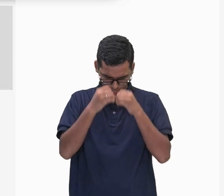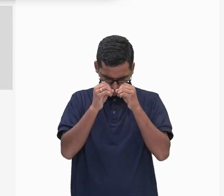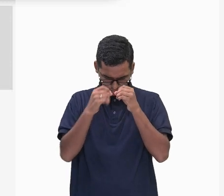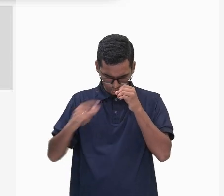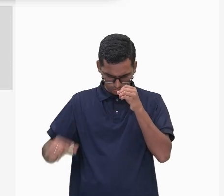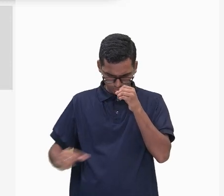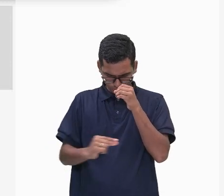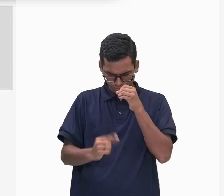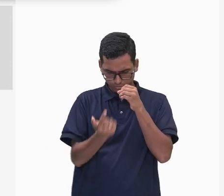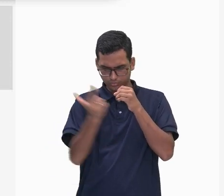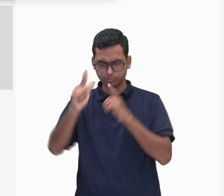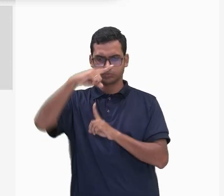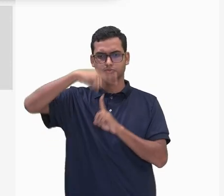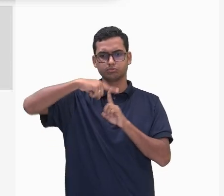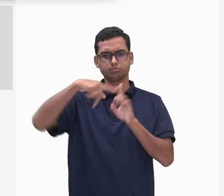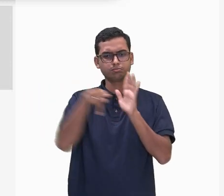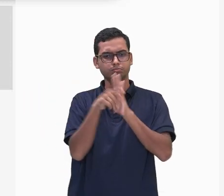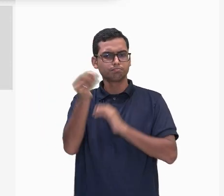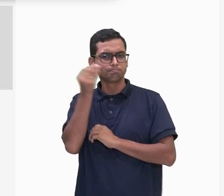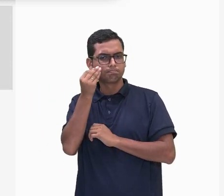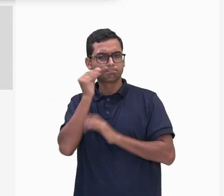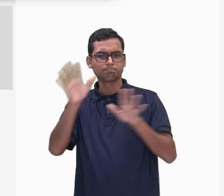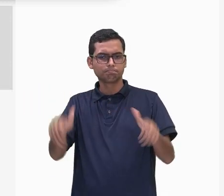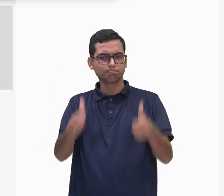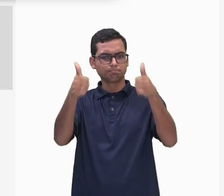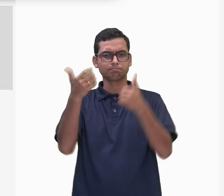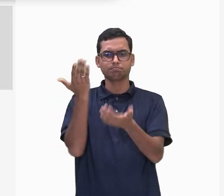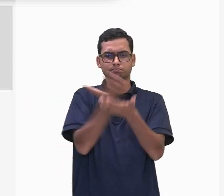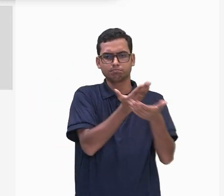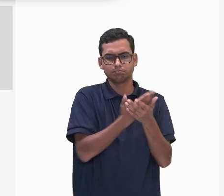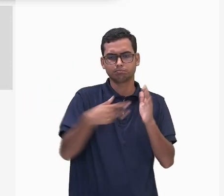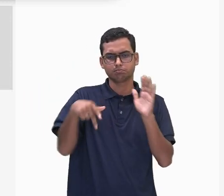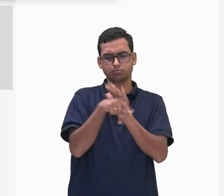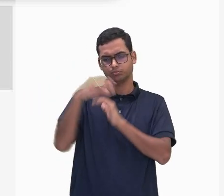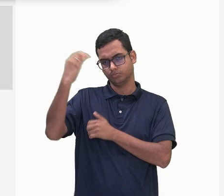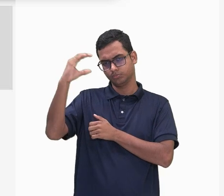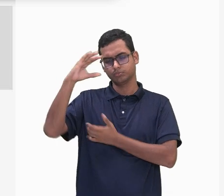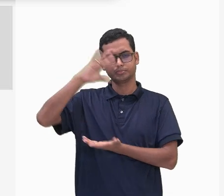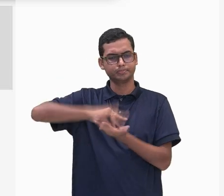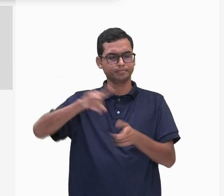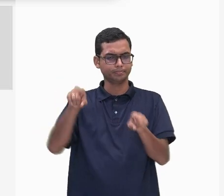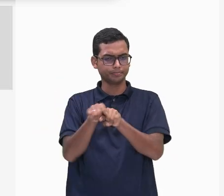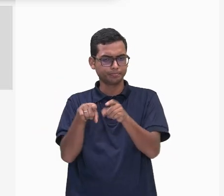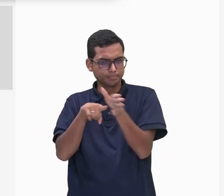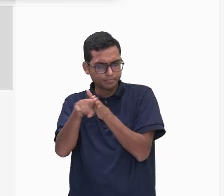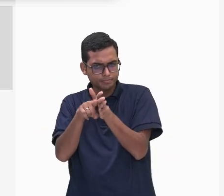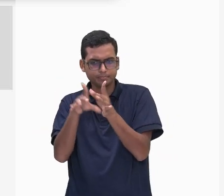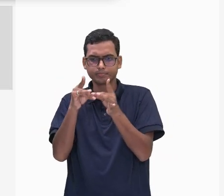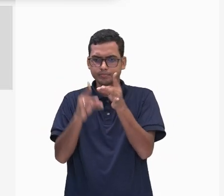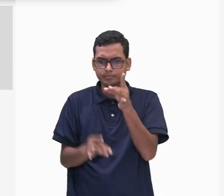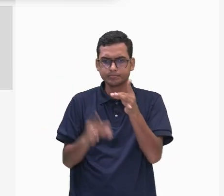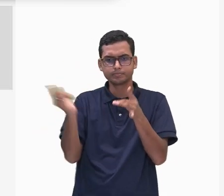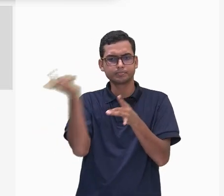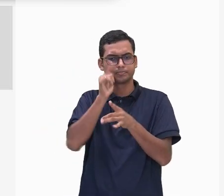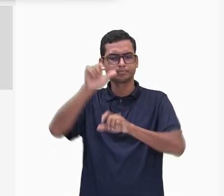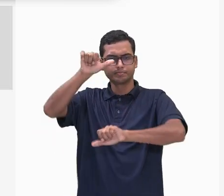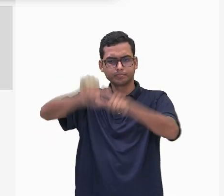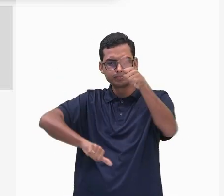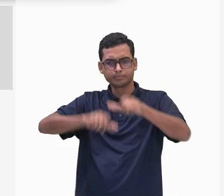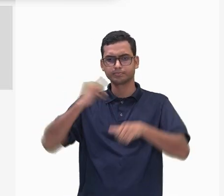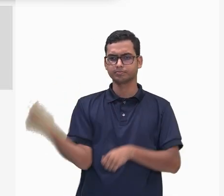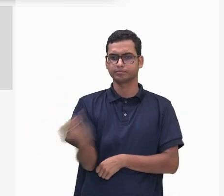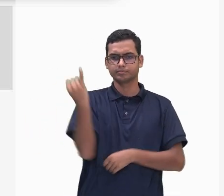de observação, né, que melhora ali o estudo do cientista que está desenvolvendo uma pesquisa, né, ou uma análise qualquer,